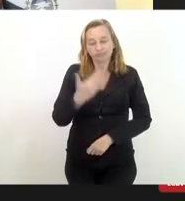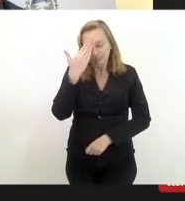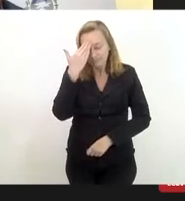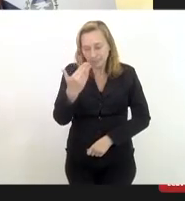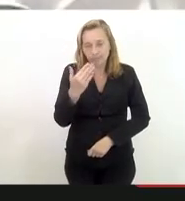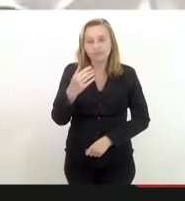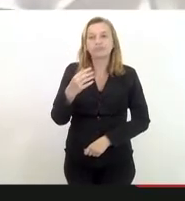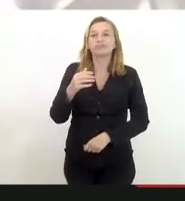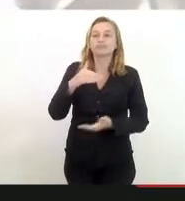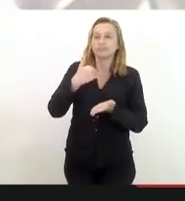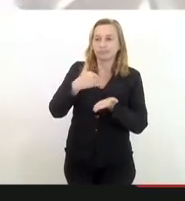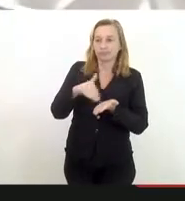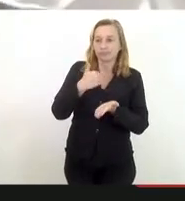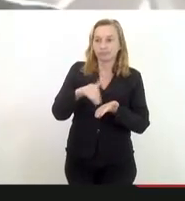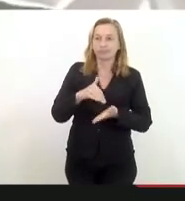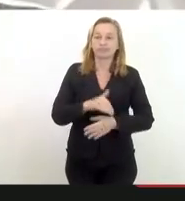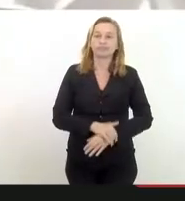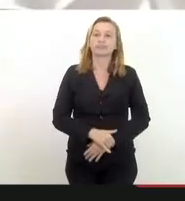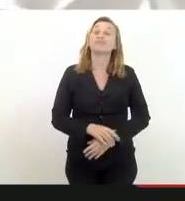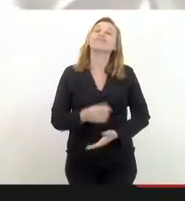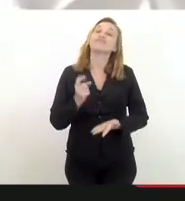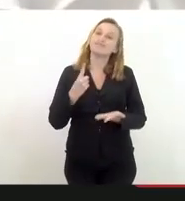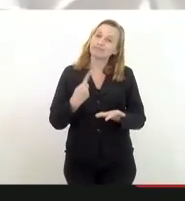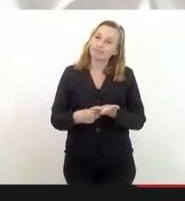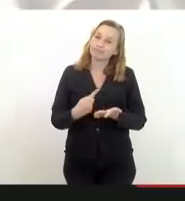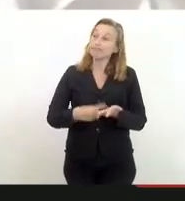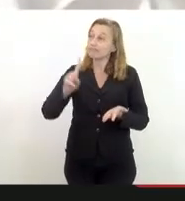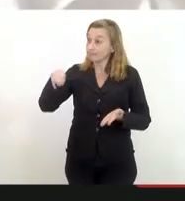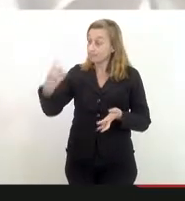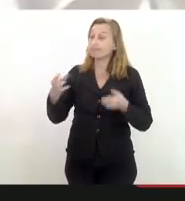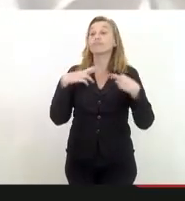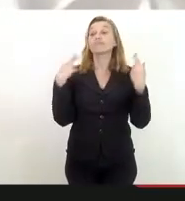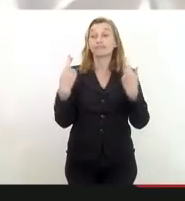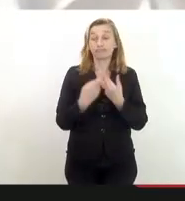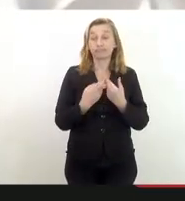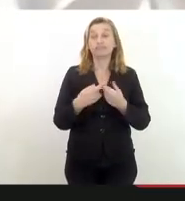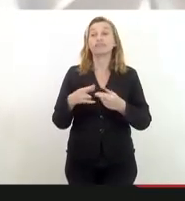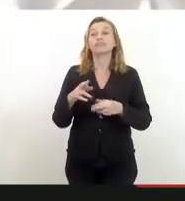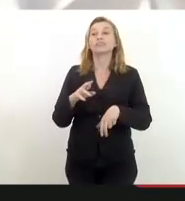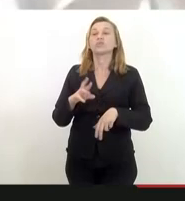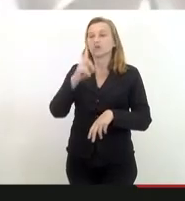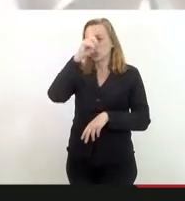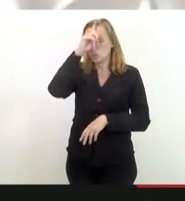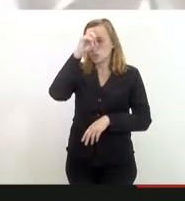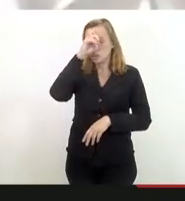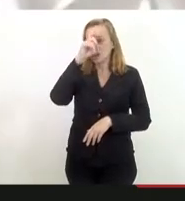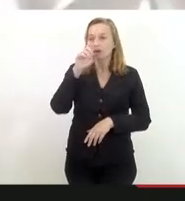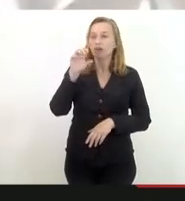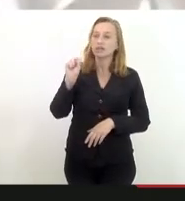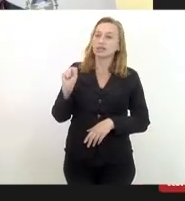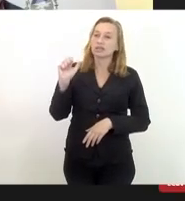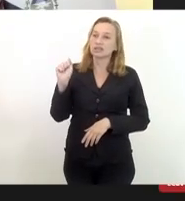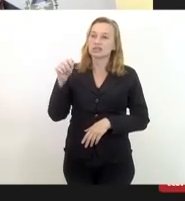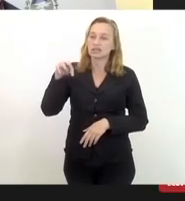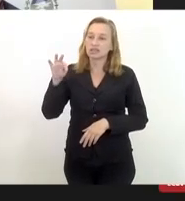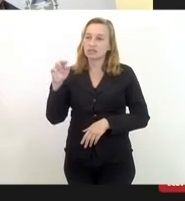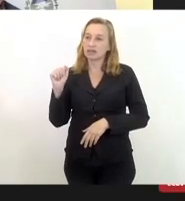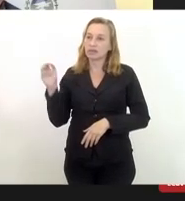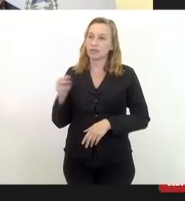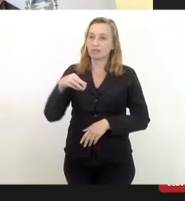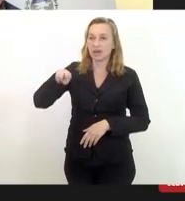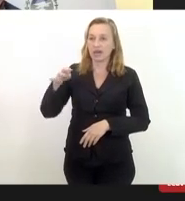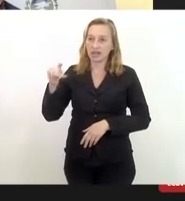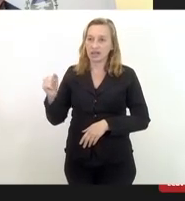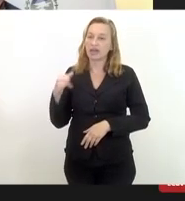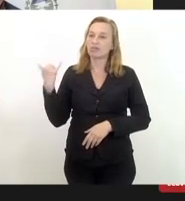Obrigada, secretário. Vamos marcar a nossa outra reunião sobre o Hospital Santa Maria, que é também muito importante para nós